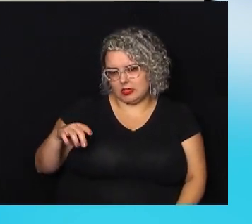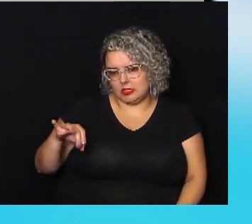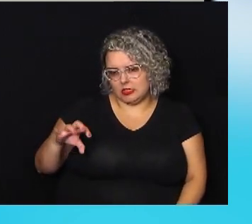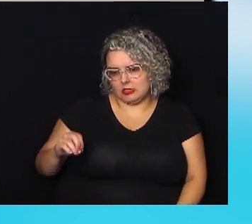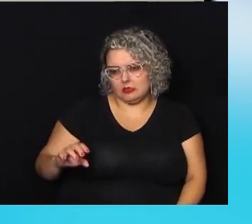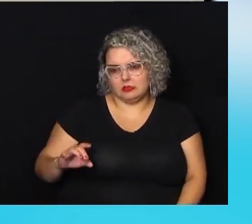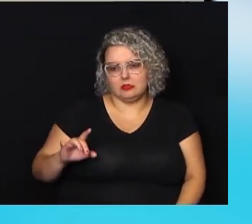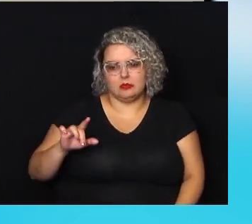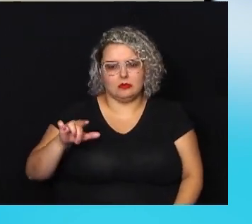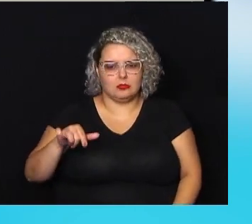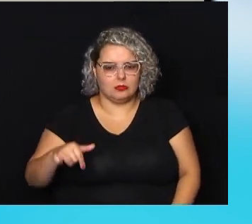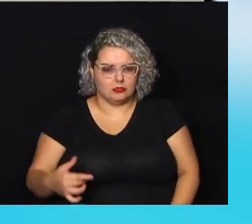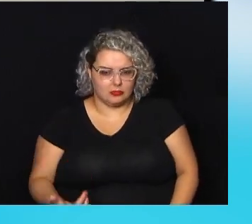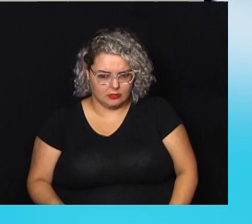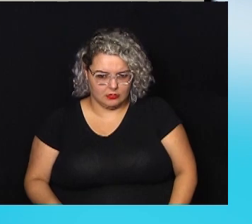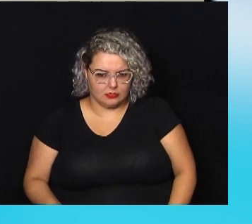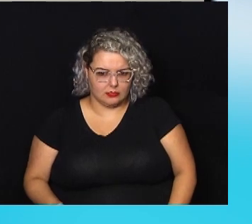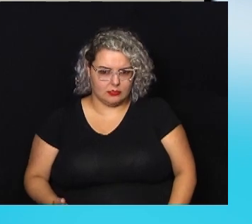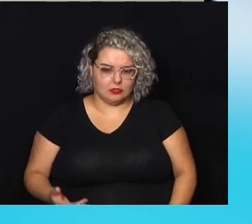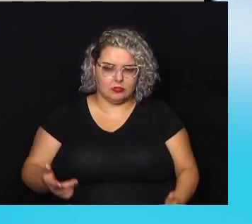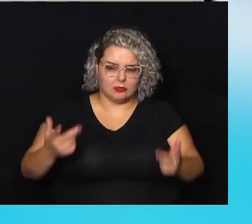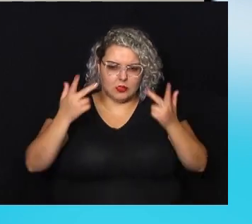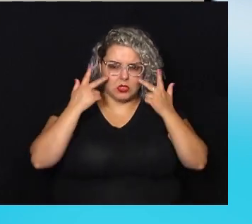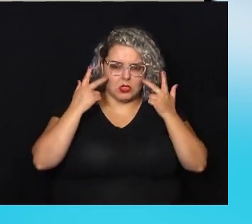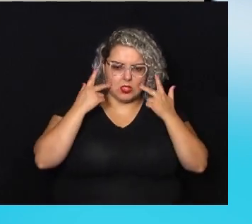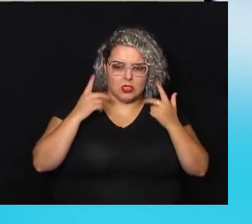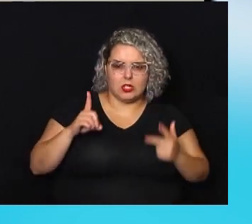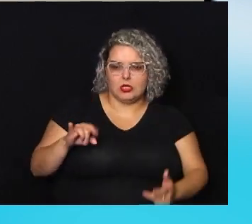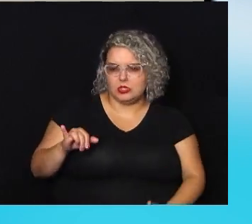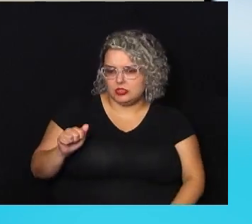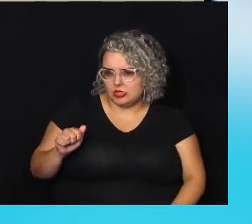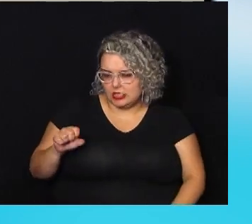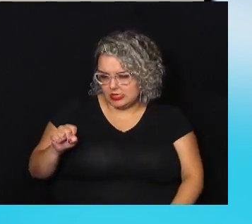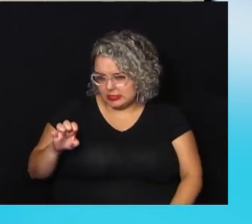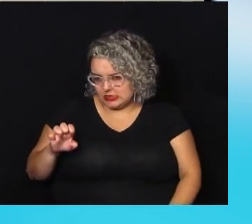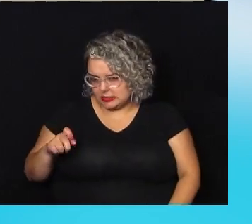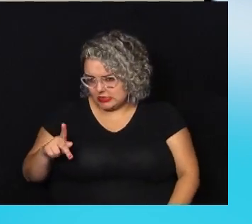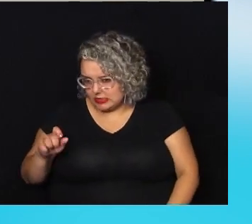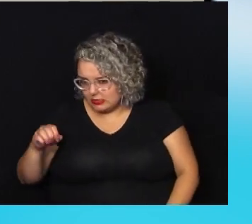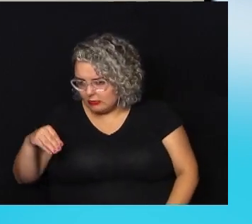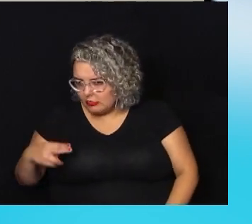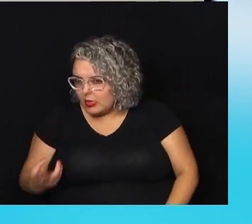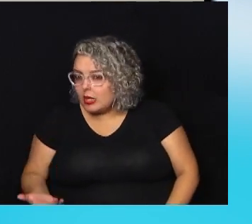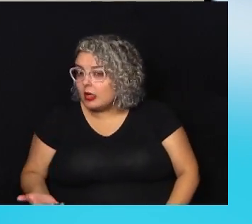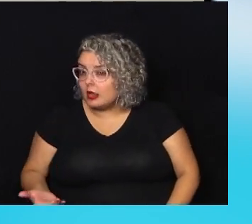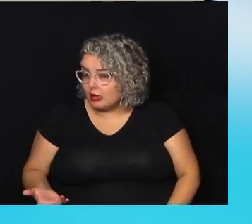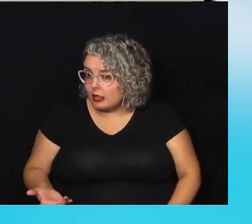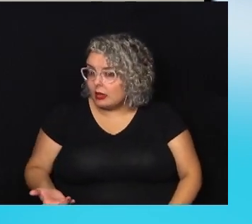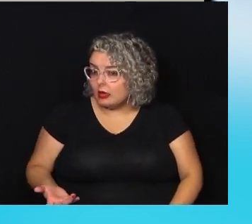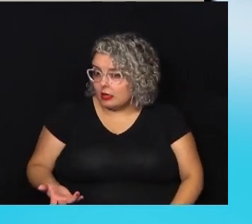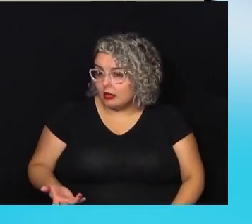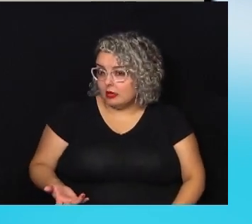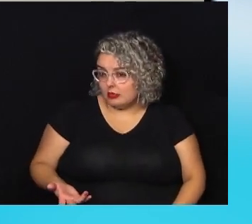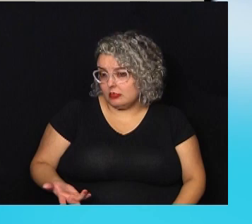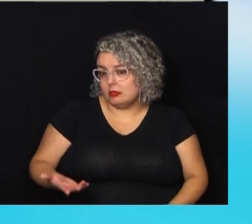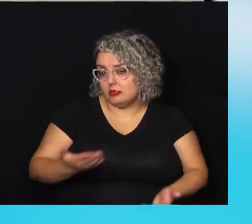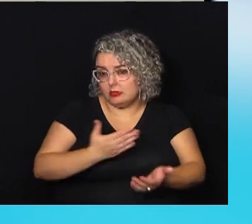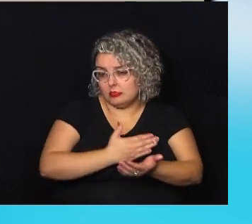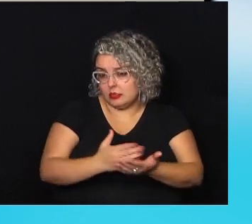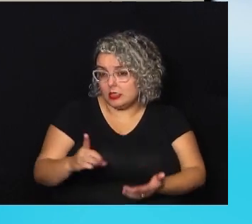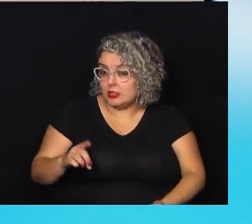Então, assim, antes dos barbitúricos, depois dos benzodiazepínicos, e aí o mais comum, por exemplo, é o diazepam, né? Que